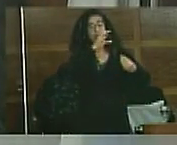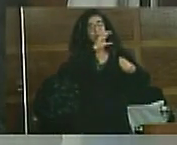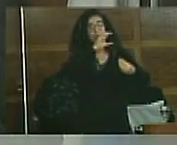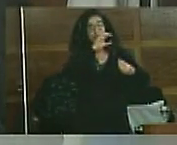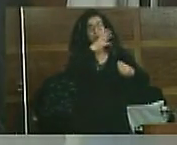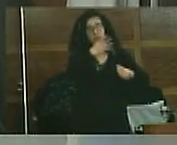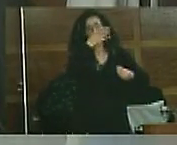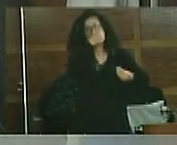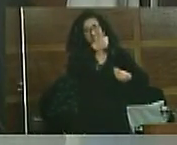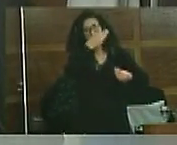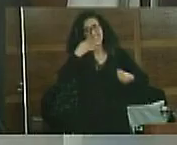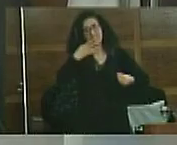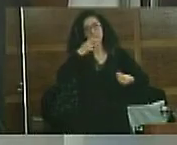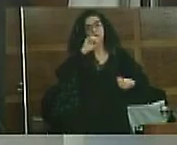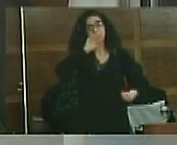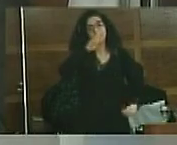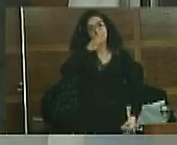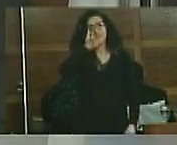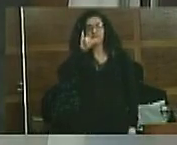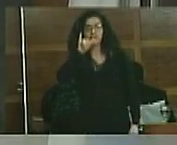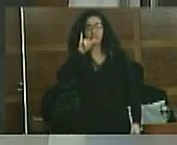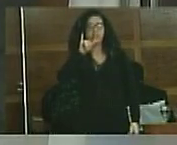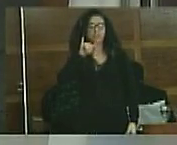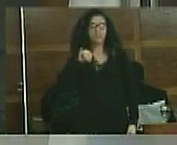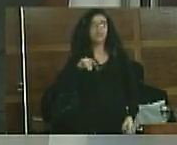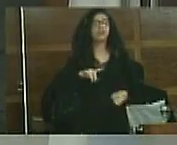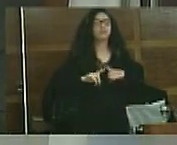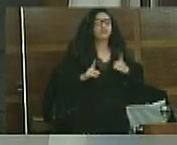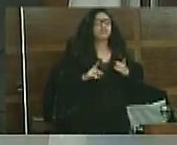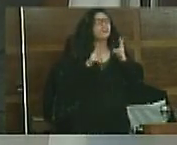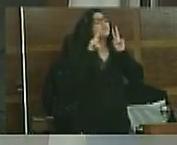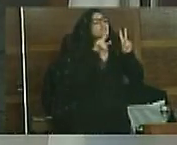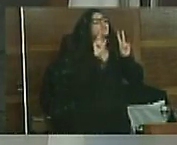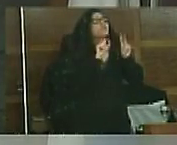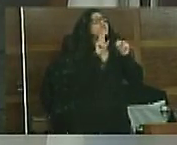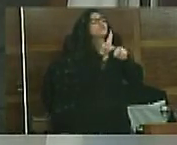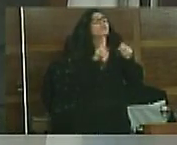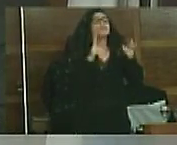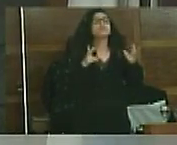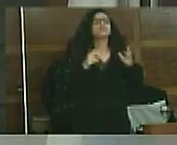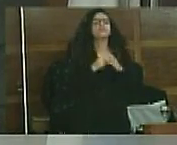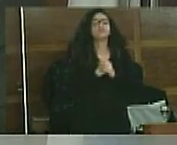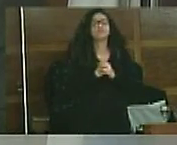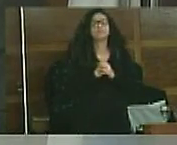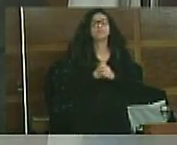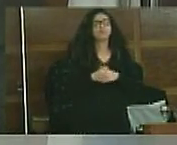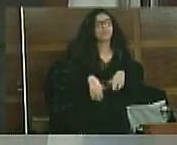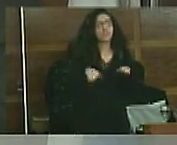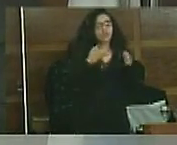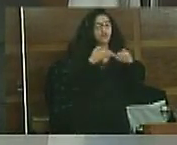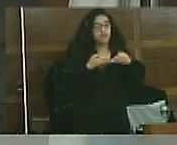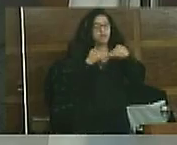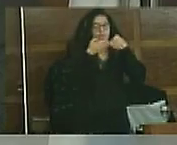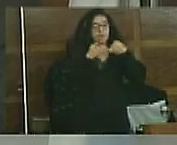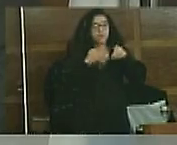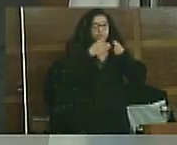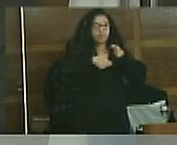414 bilhões. Mas aí vamos ver o investimento. Aí vamos lá. Porto de Mariel,